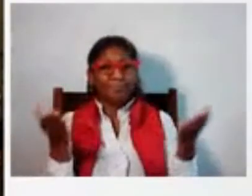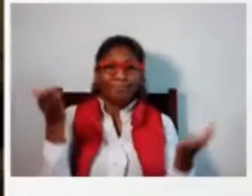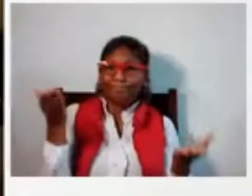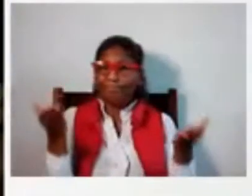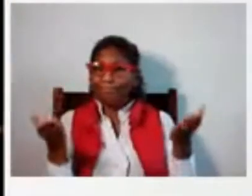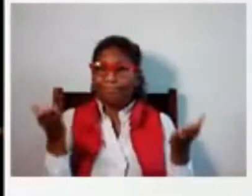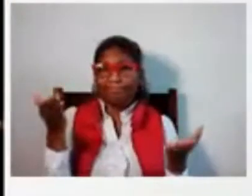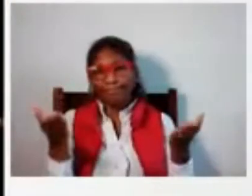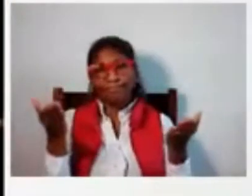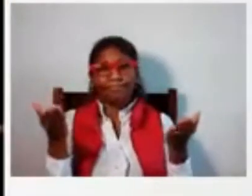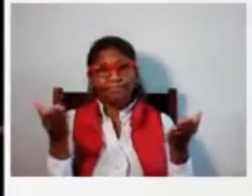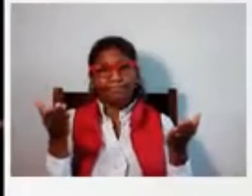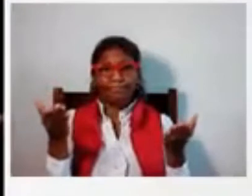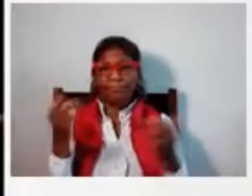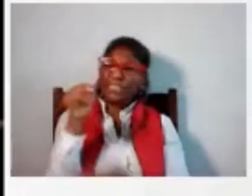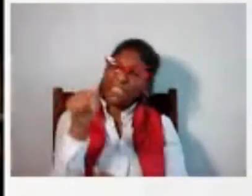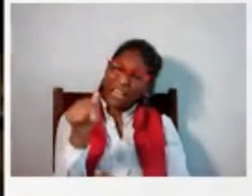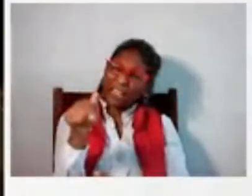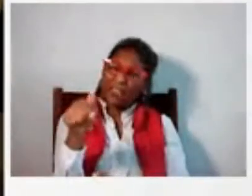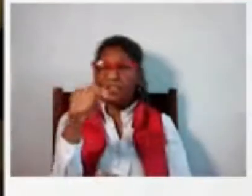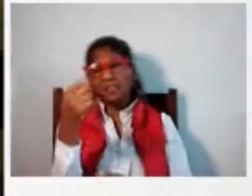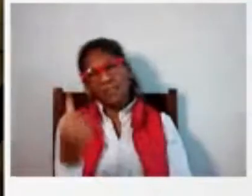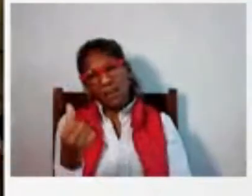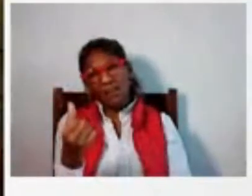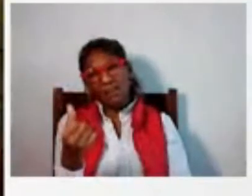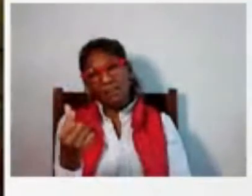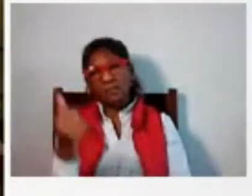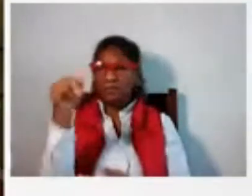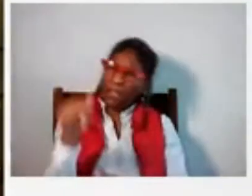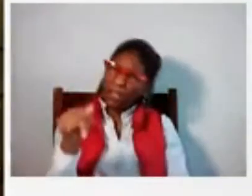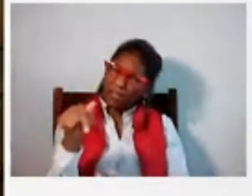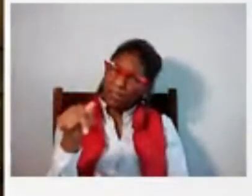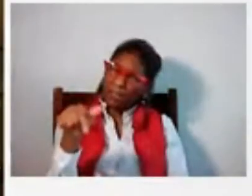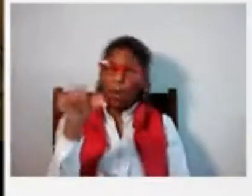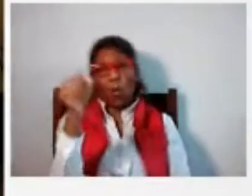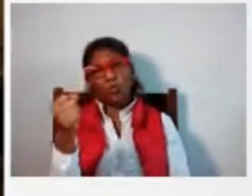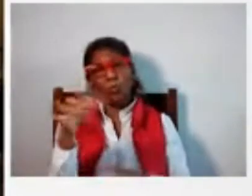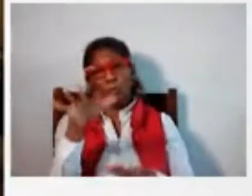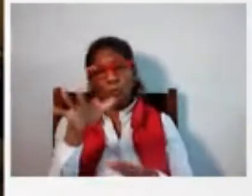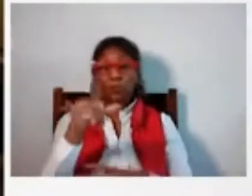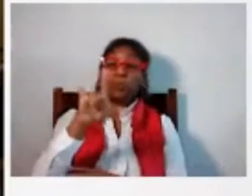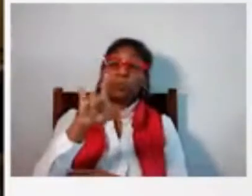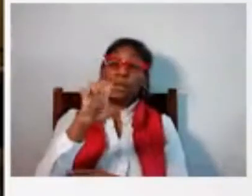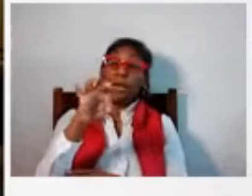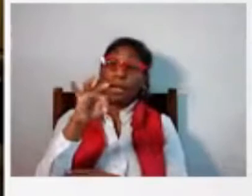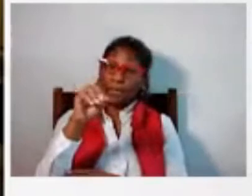né? Sempre em torno de 6, 7 leitos livres para